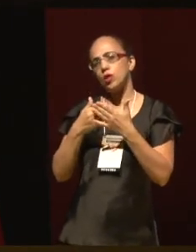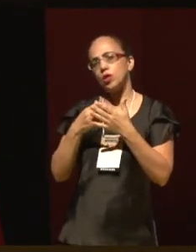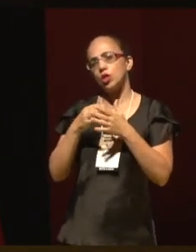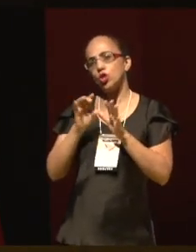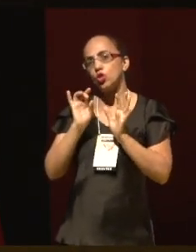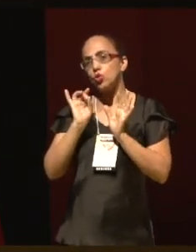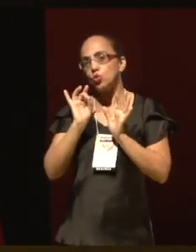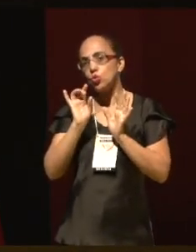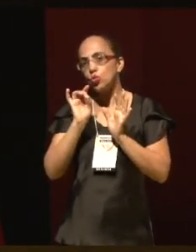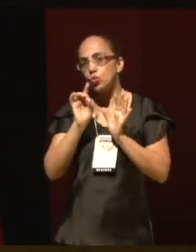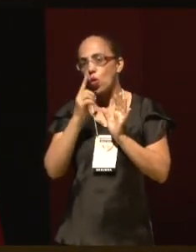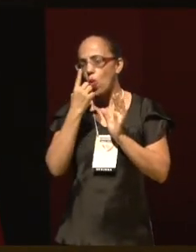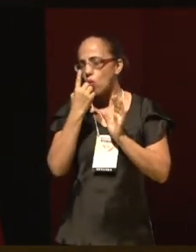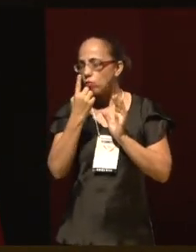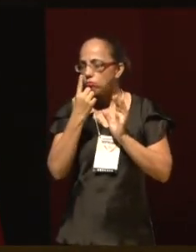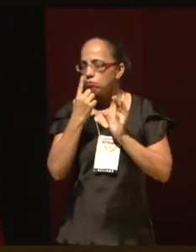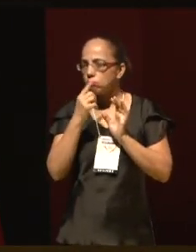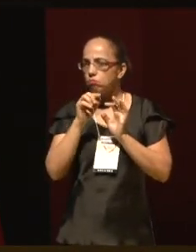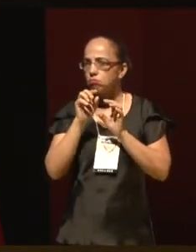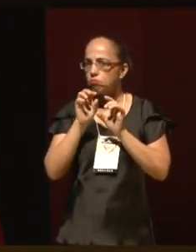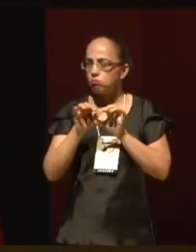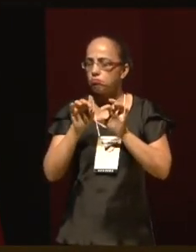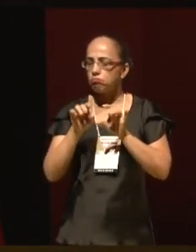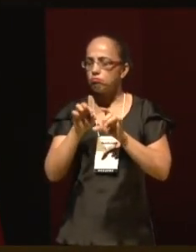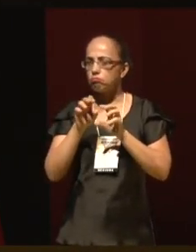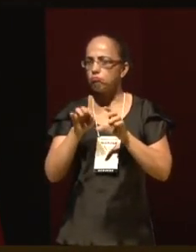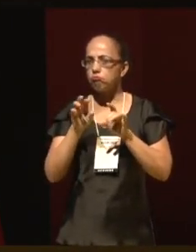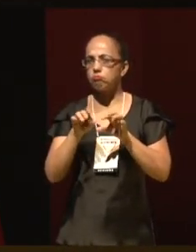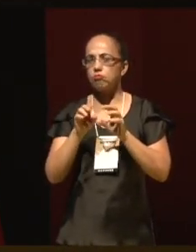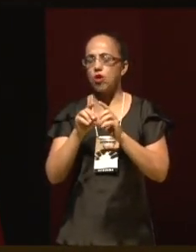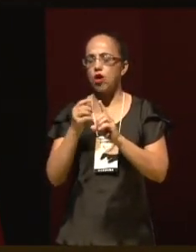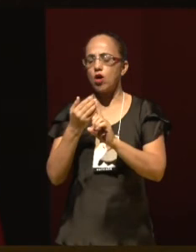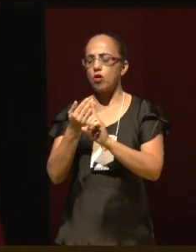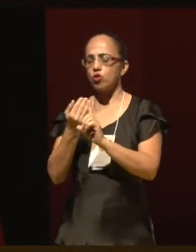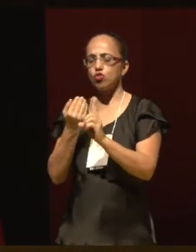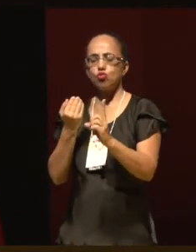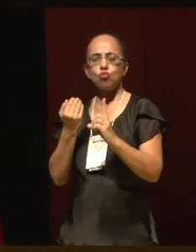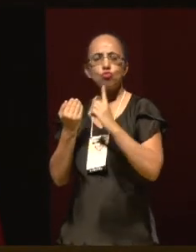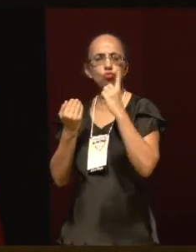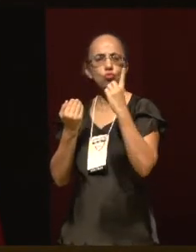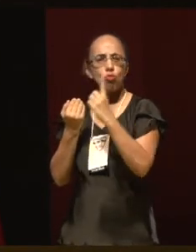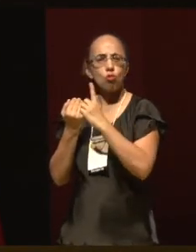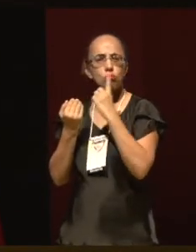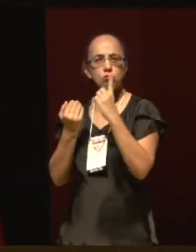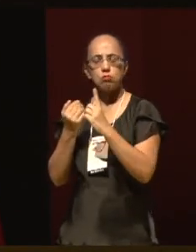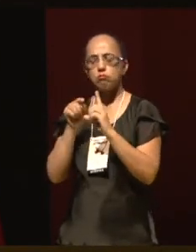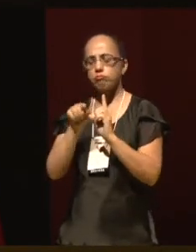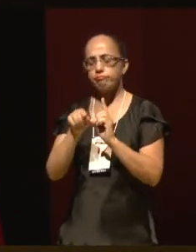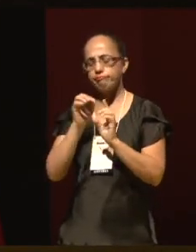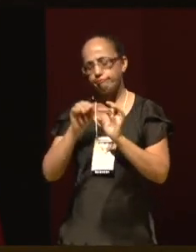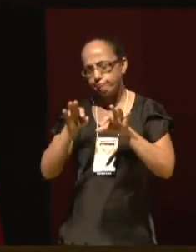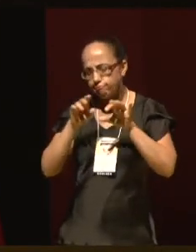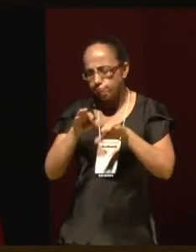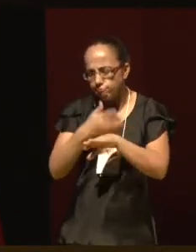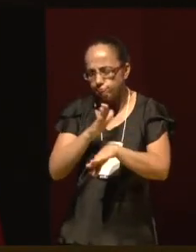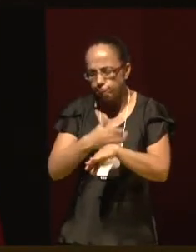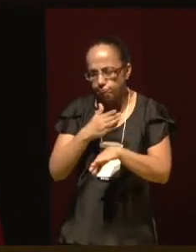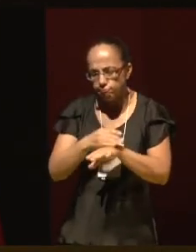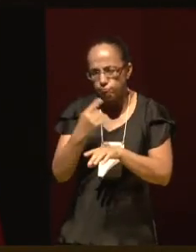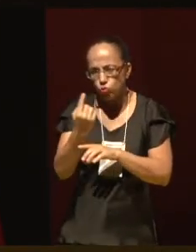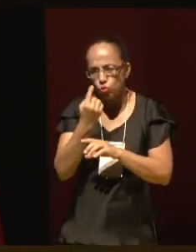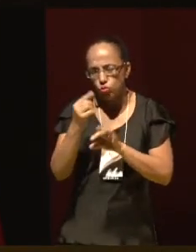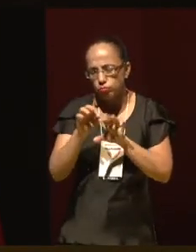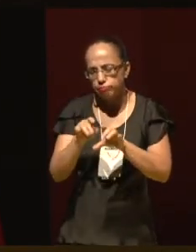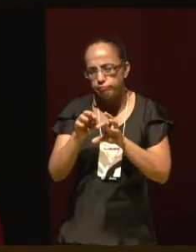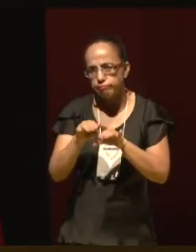tocava o instrumento musical e se isolou completamente, então volta na vida como um